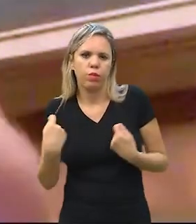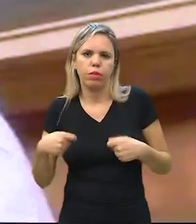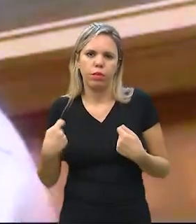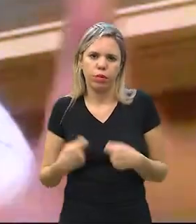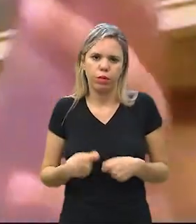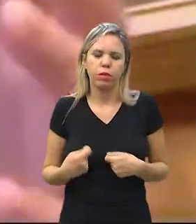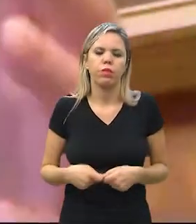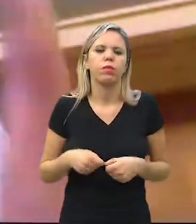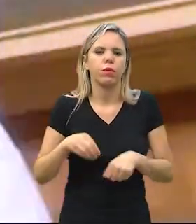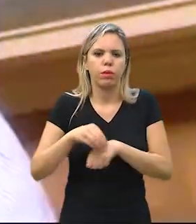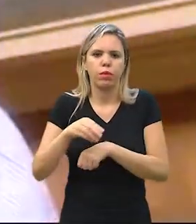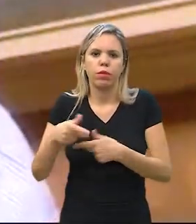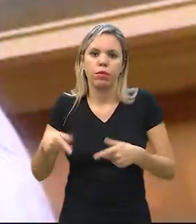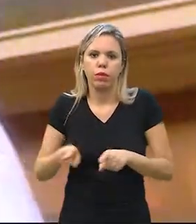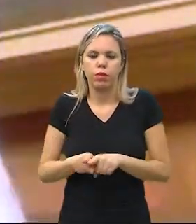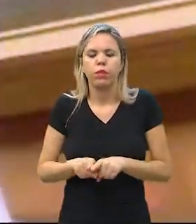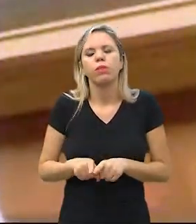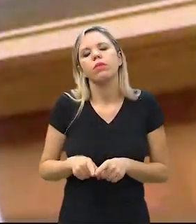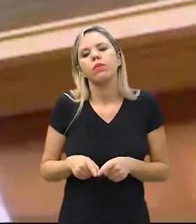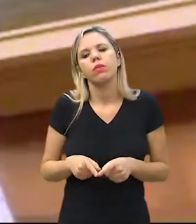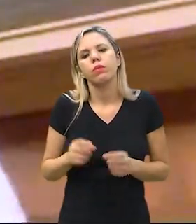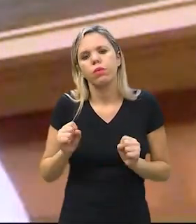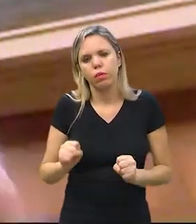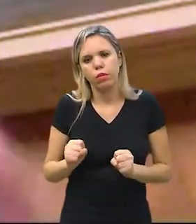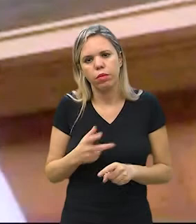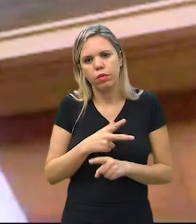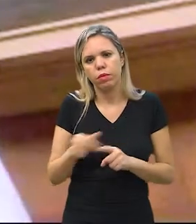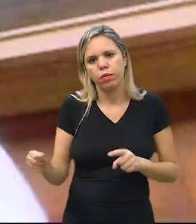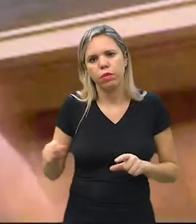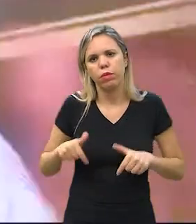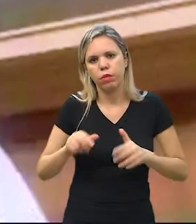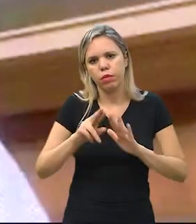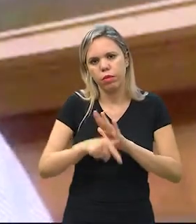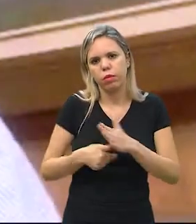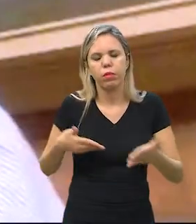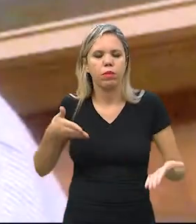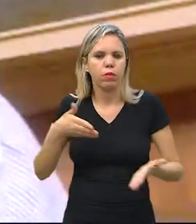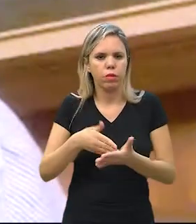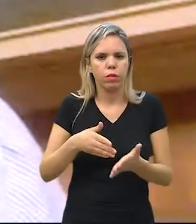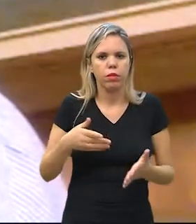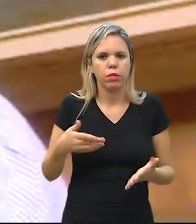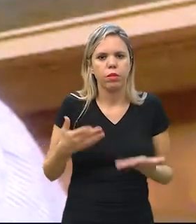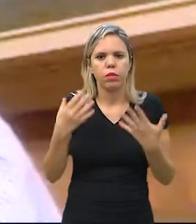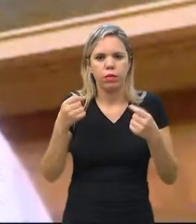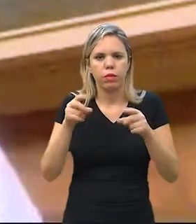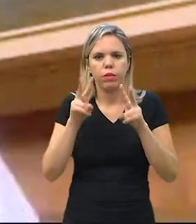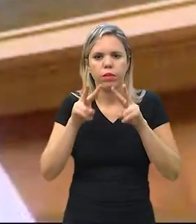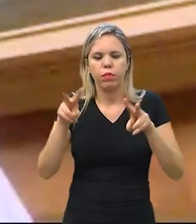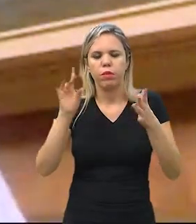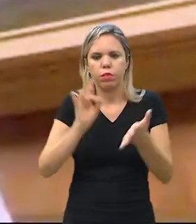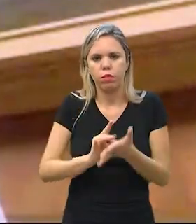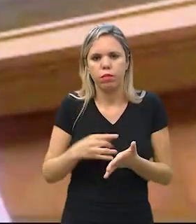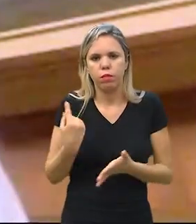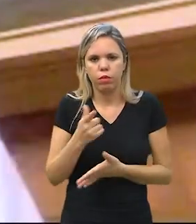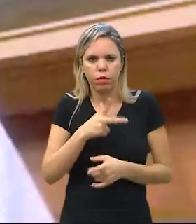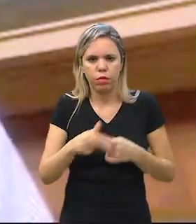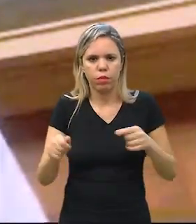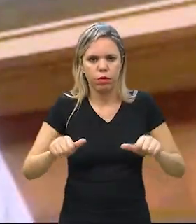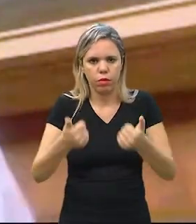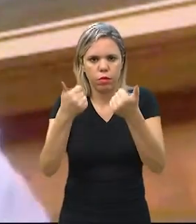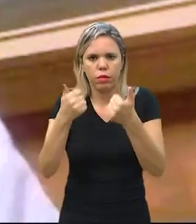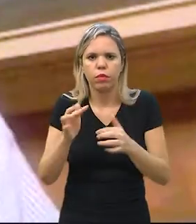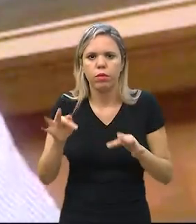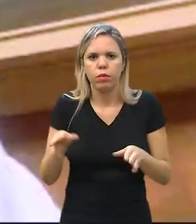gente precisa das indicações, e as indicações podem superar uma série de barreiras que a gente se depara para realmente a gente ter